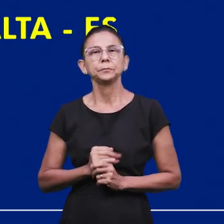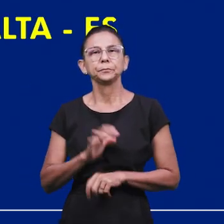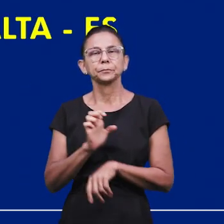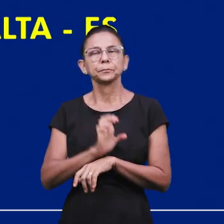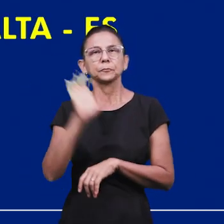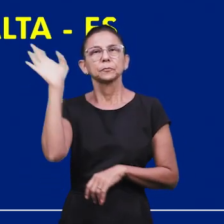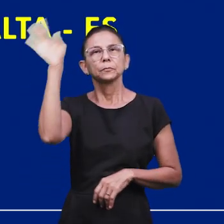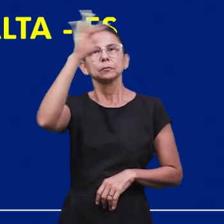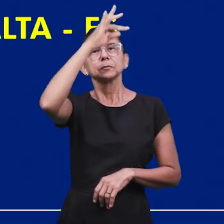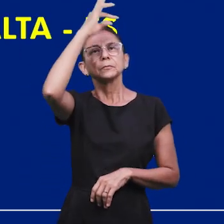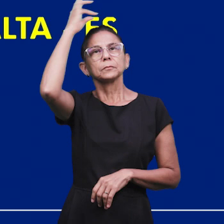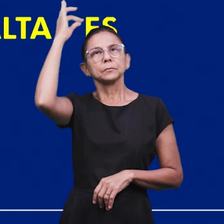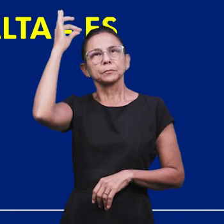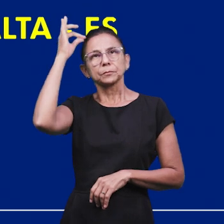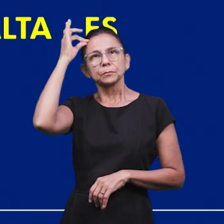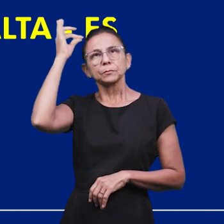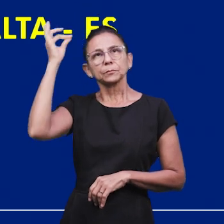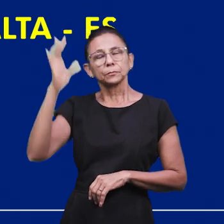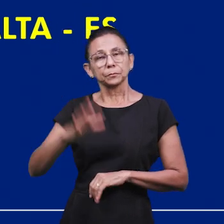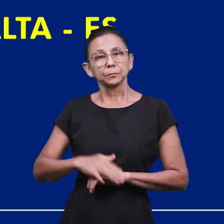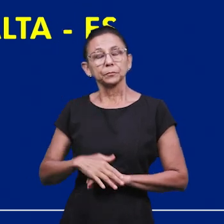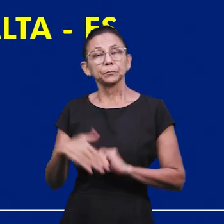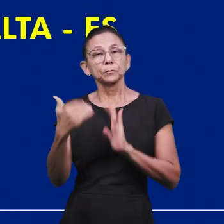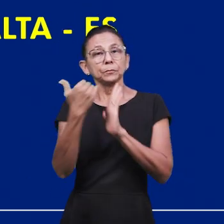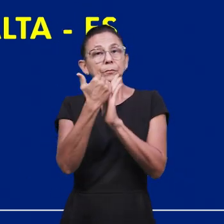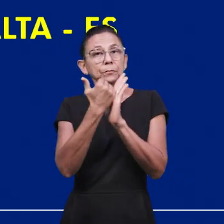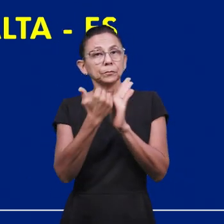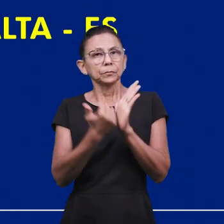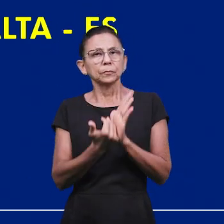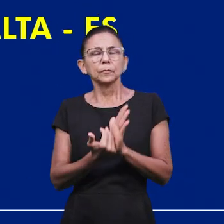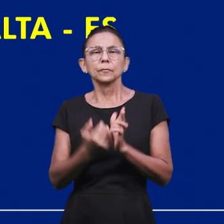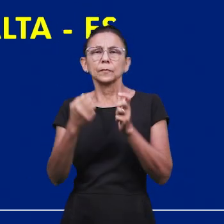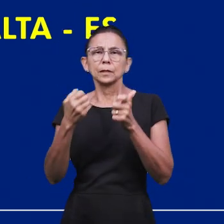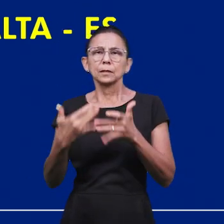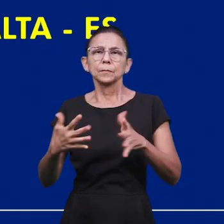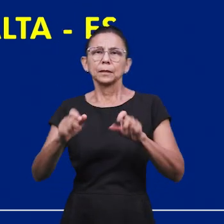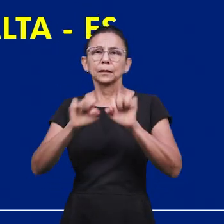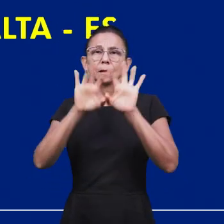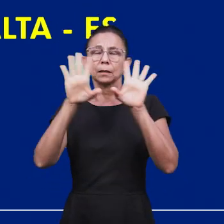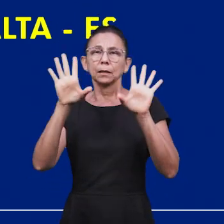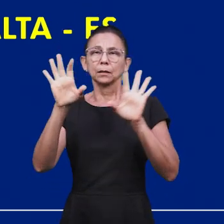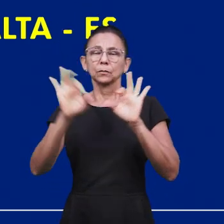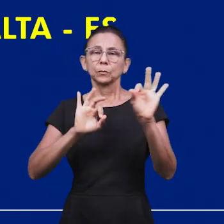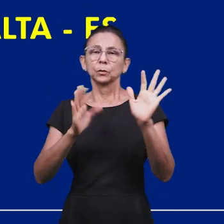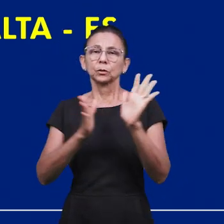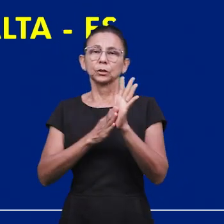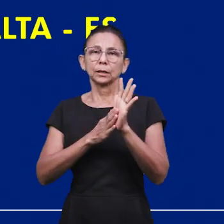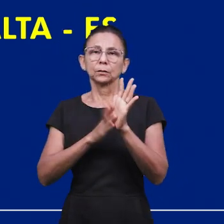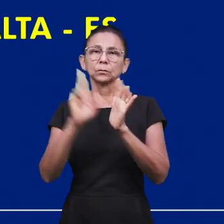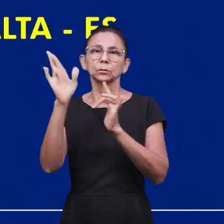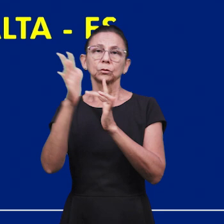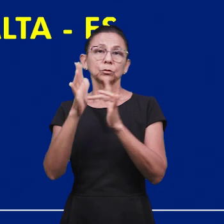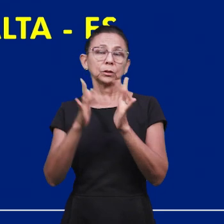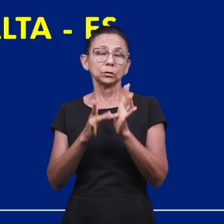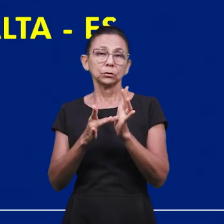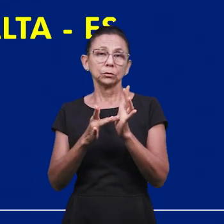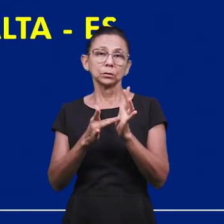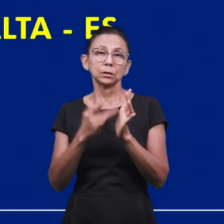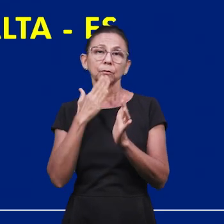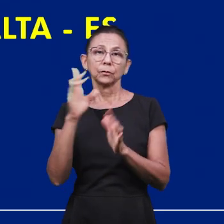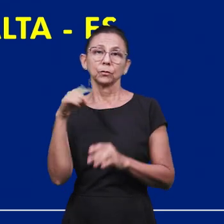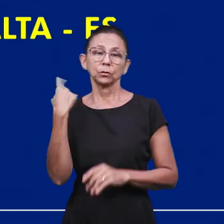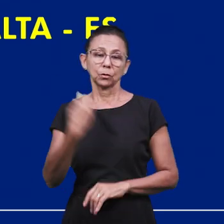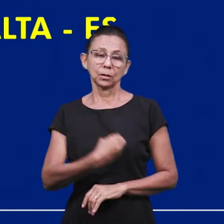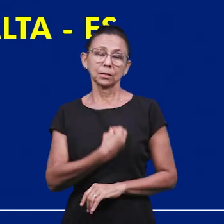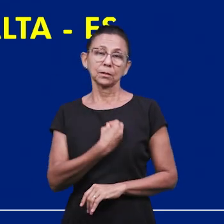do Espírito Santo, e Andréia diz o seguinte: o programa traz esclarecimentos do projeto do Senhor Jesus para nossas